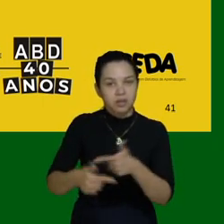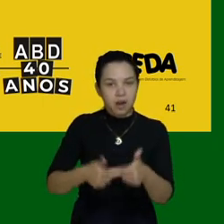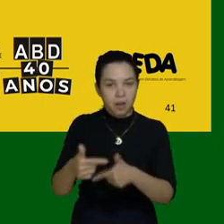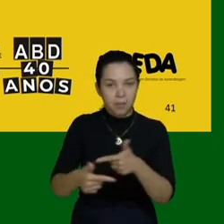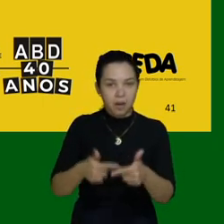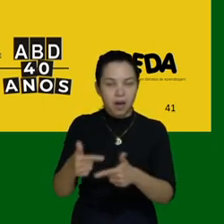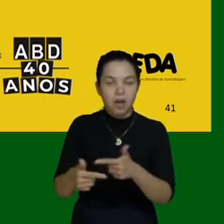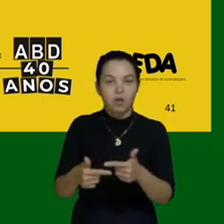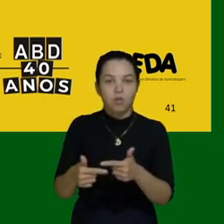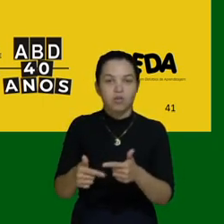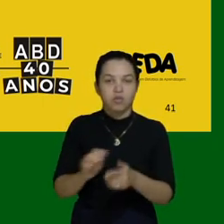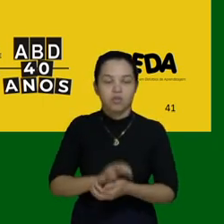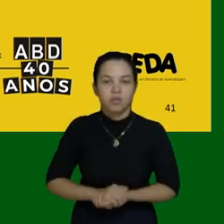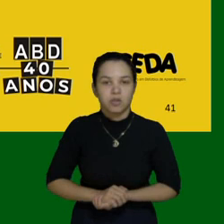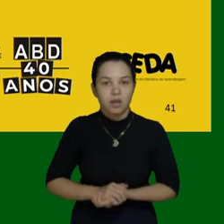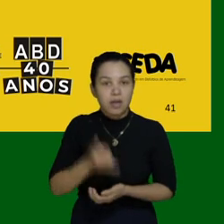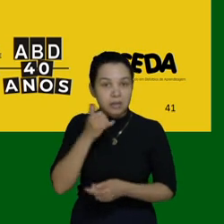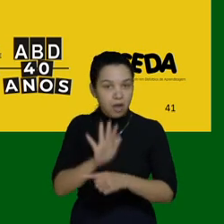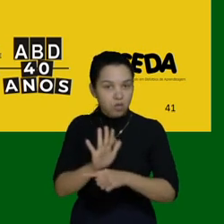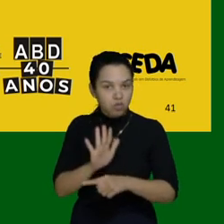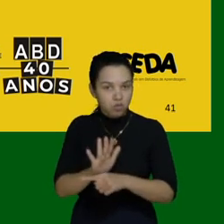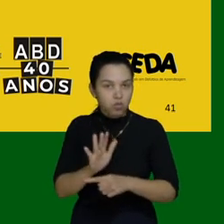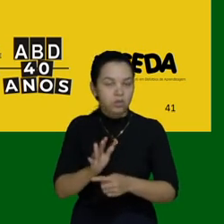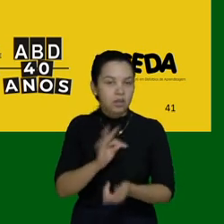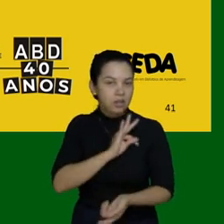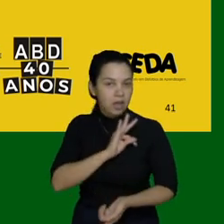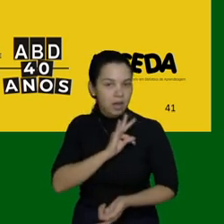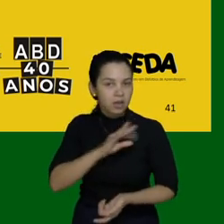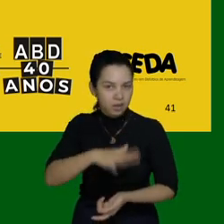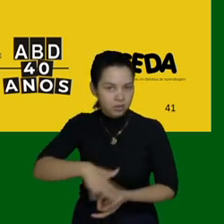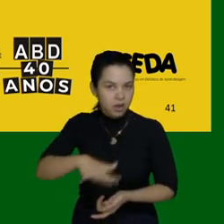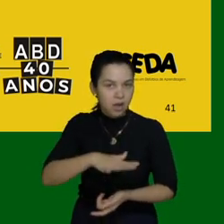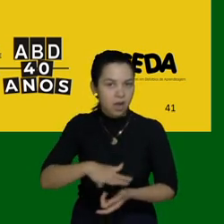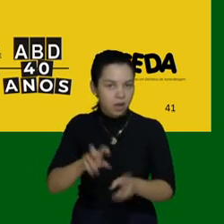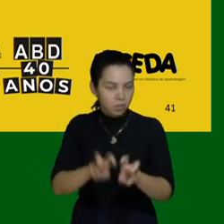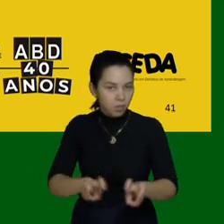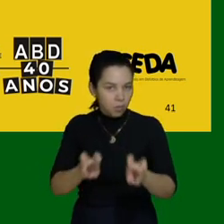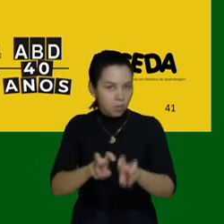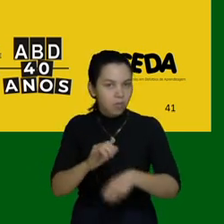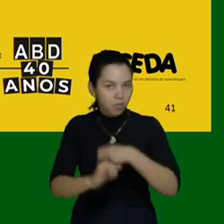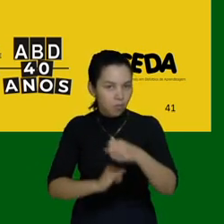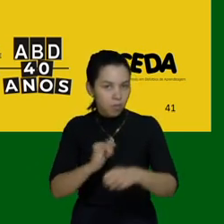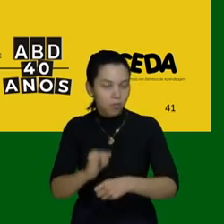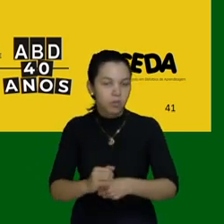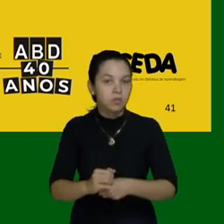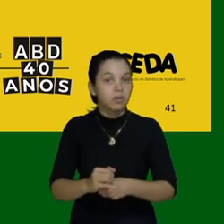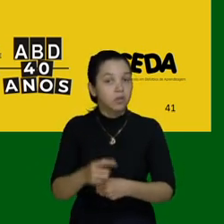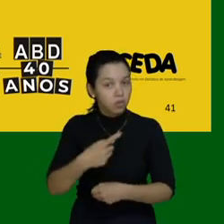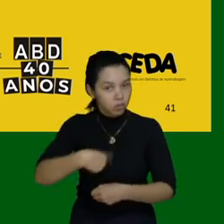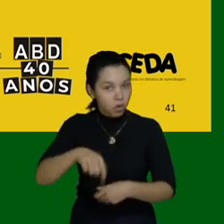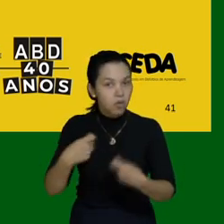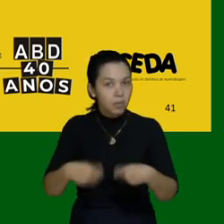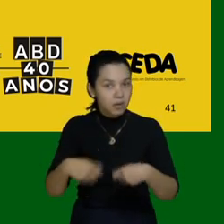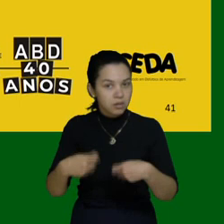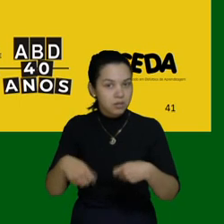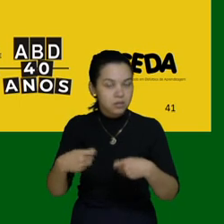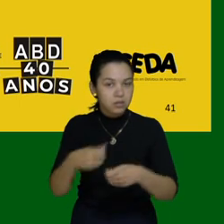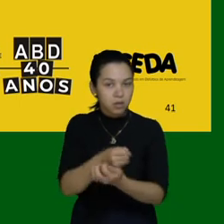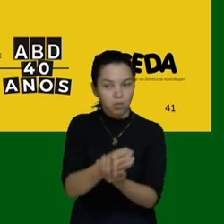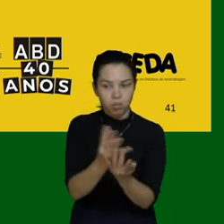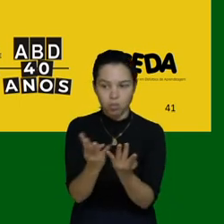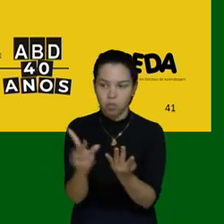técnica nessa área então a gente tem que de repente abrir o nosso leque de opção e de